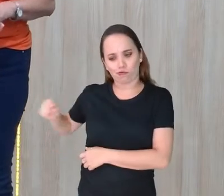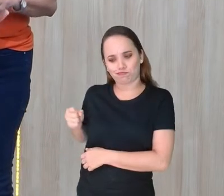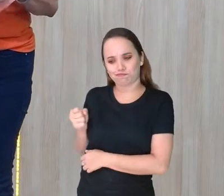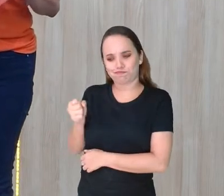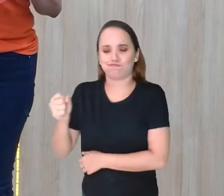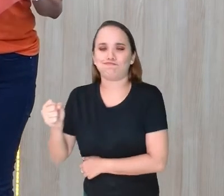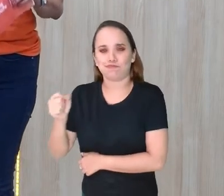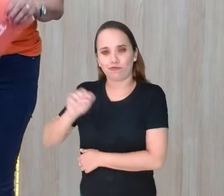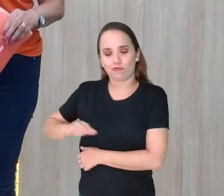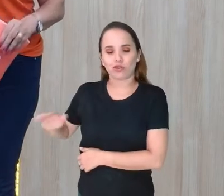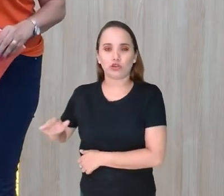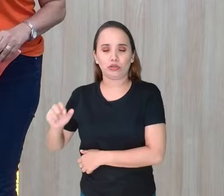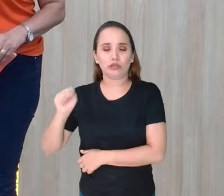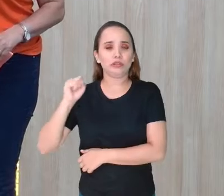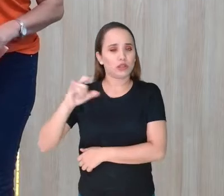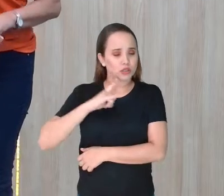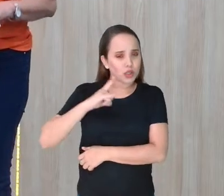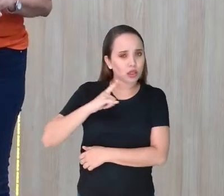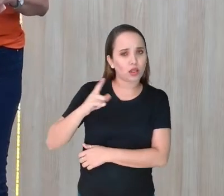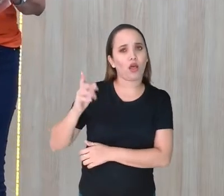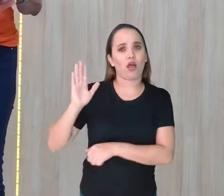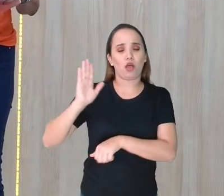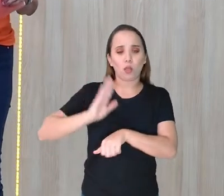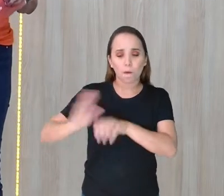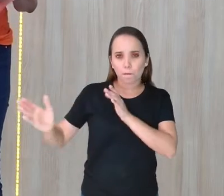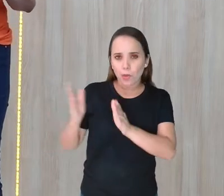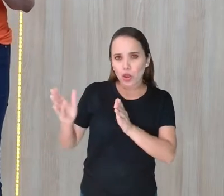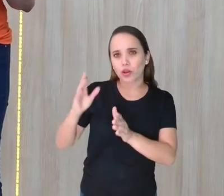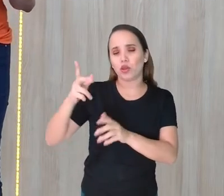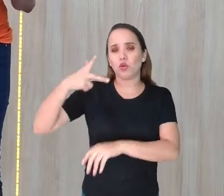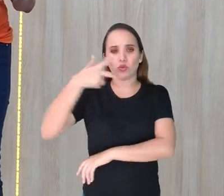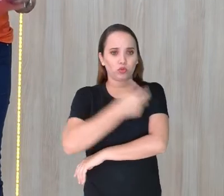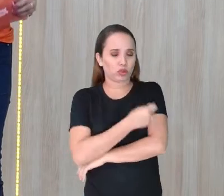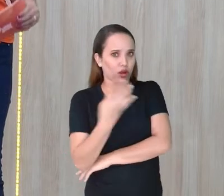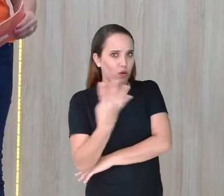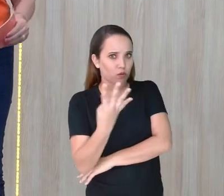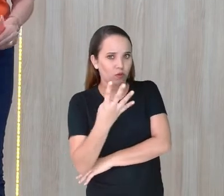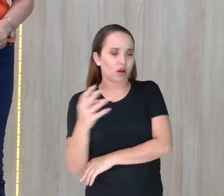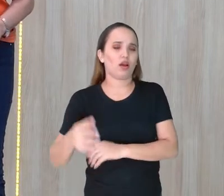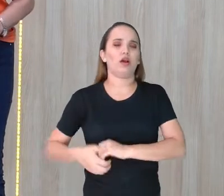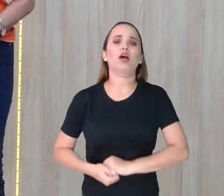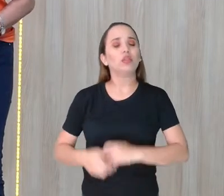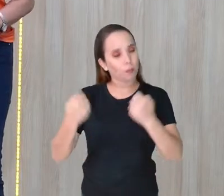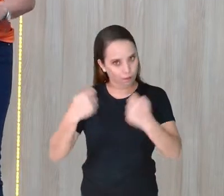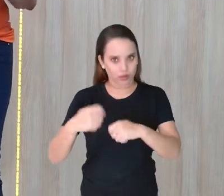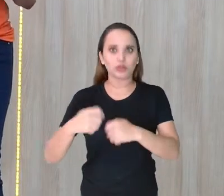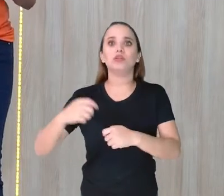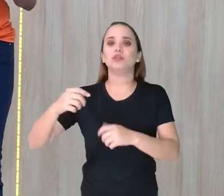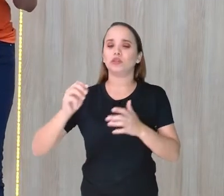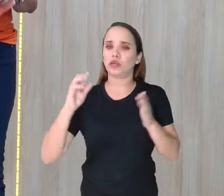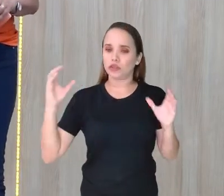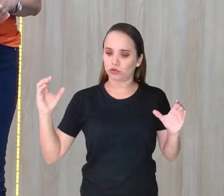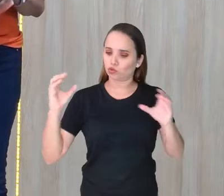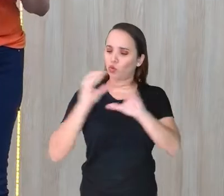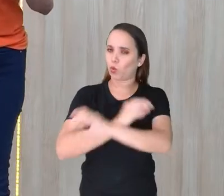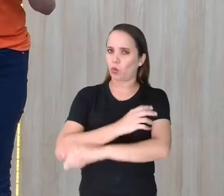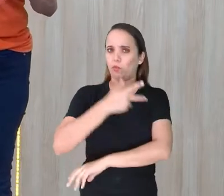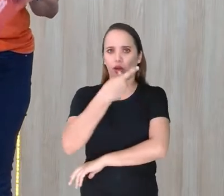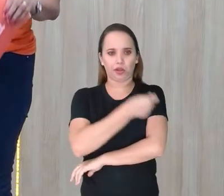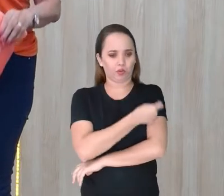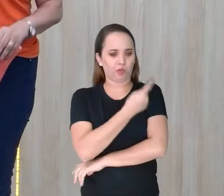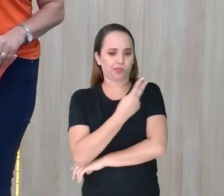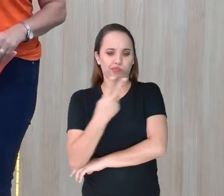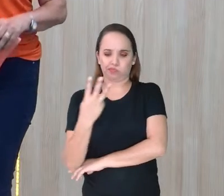na idade de tomar a 4ª dose, então para que nós possamos completar todo o nosso esquema de vacinação. Nós sabemos que ainda